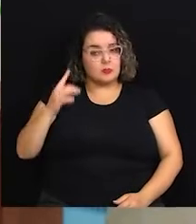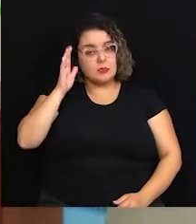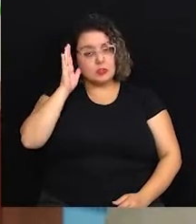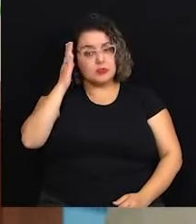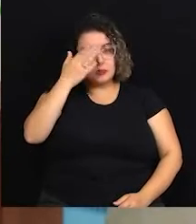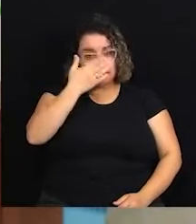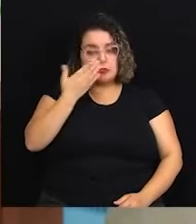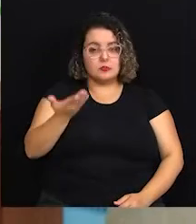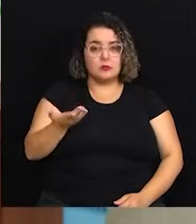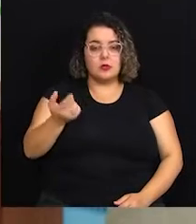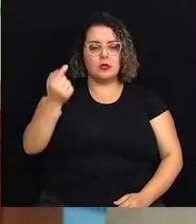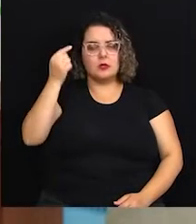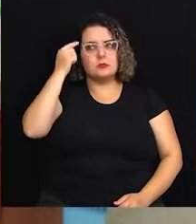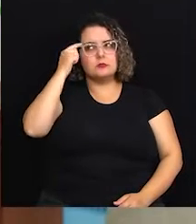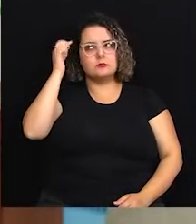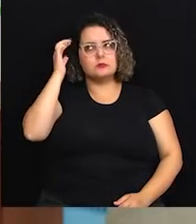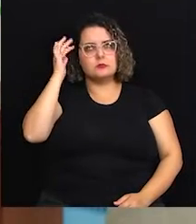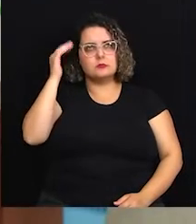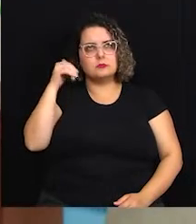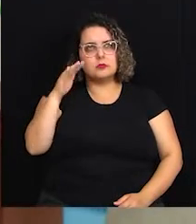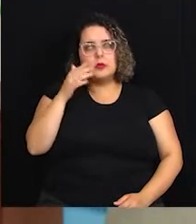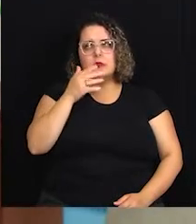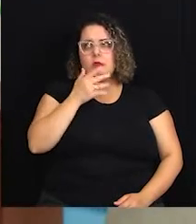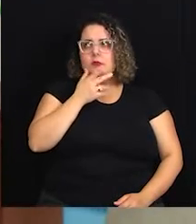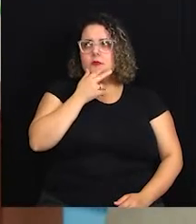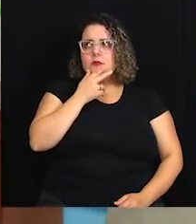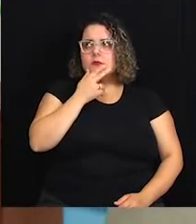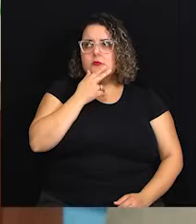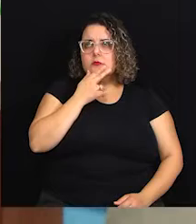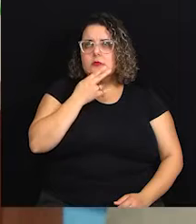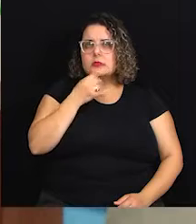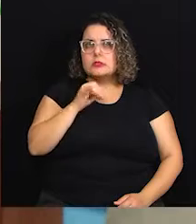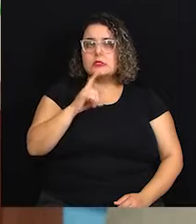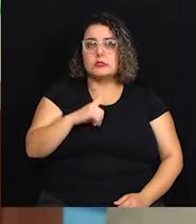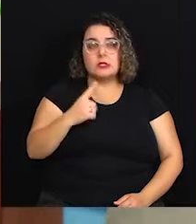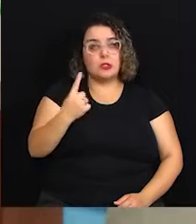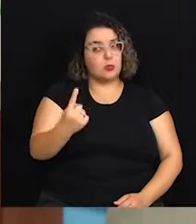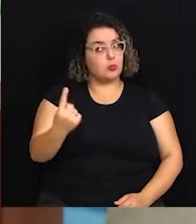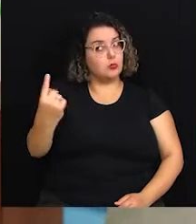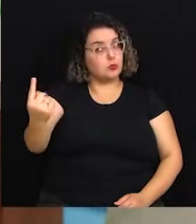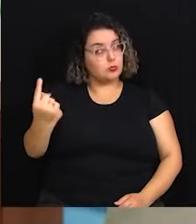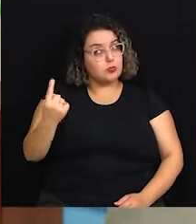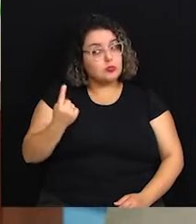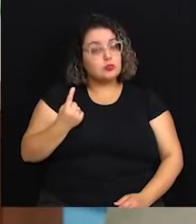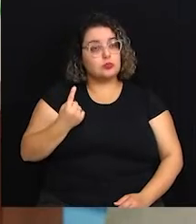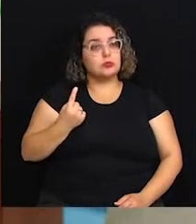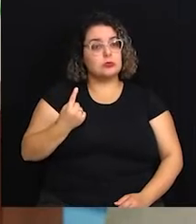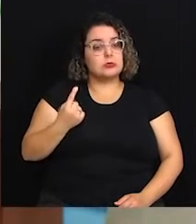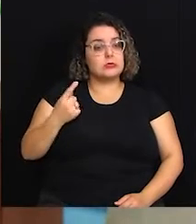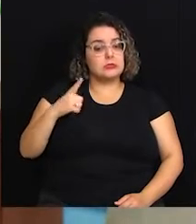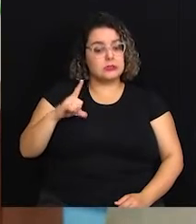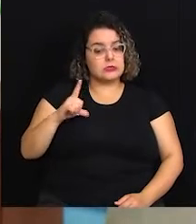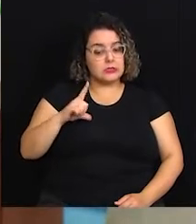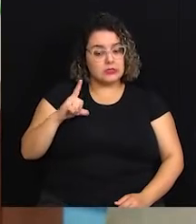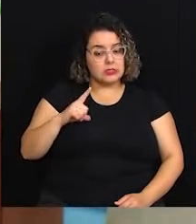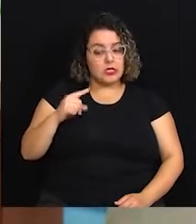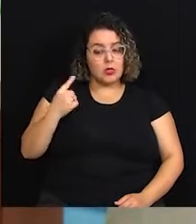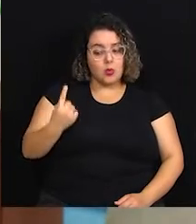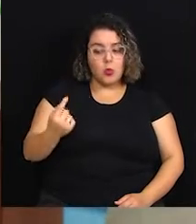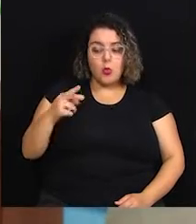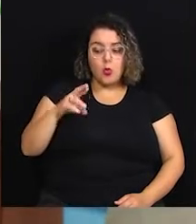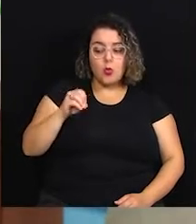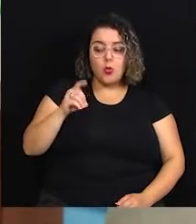Acabei pensando mais um pouquinho, falei, bom, onde existe uma pessoa, se existe o Rodrigo aqui, existe